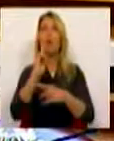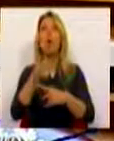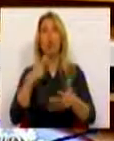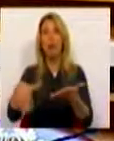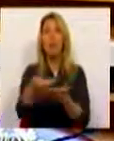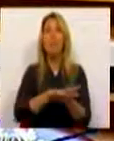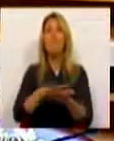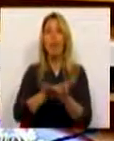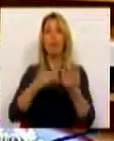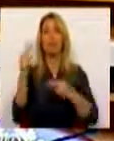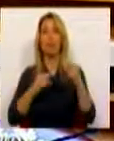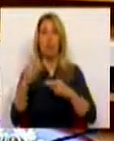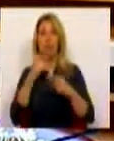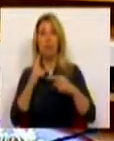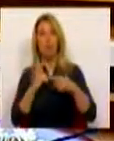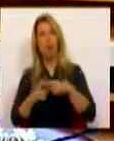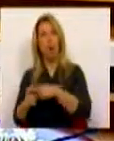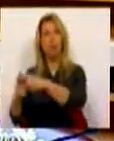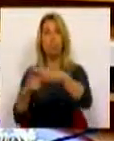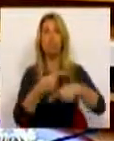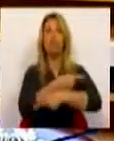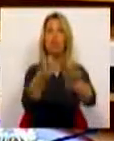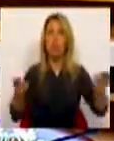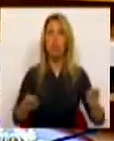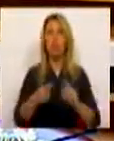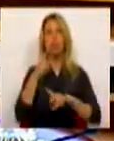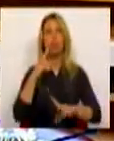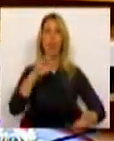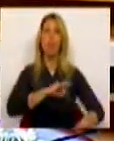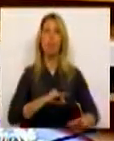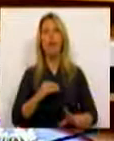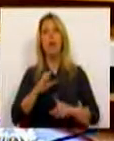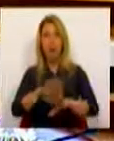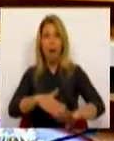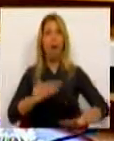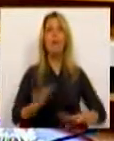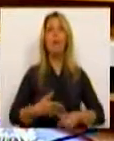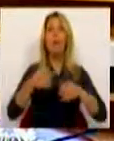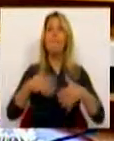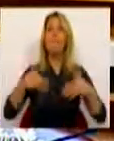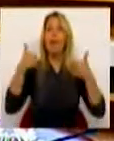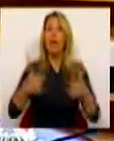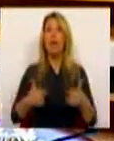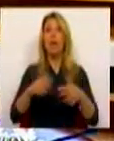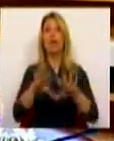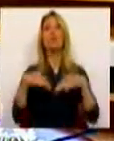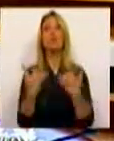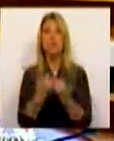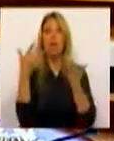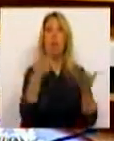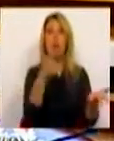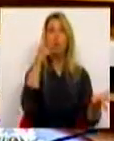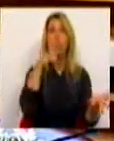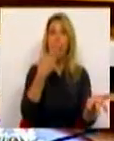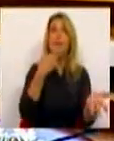fiscalidade: redistribuição do rendimento, aumento do bem-estar social, ajuda a quem verdadeiramente precisa dela. Esta é